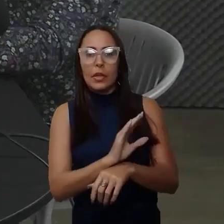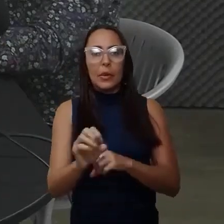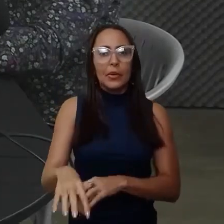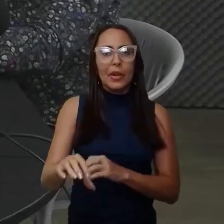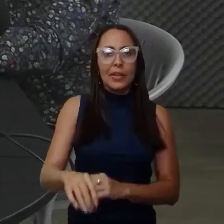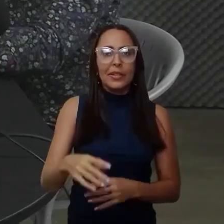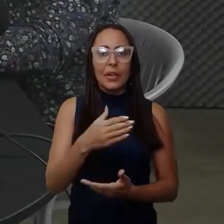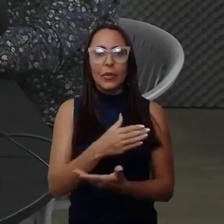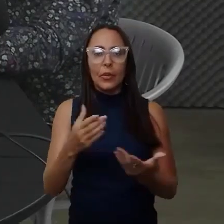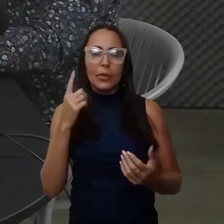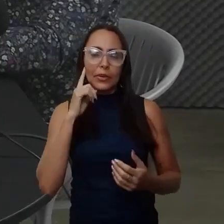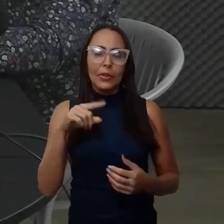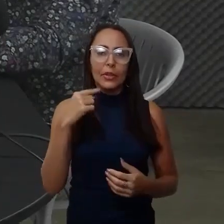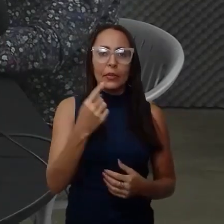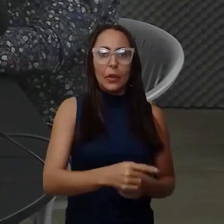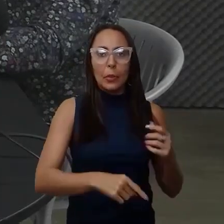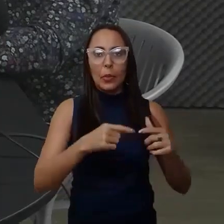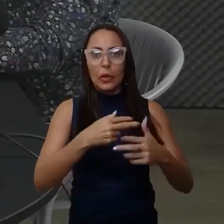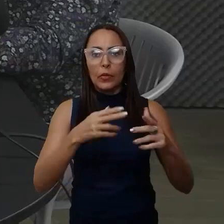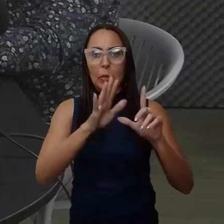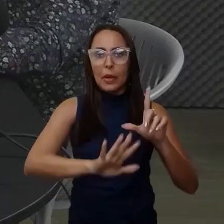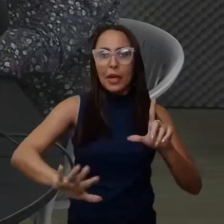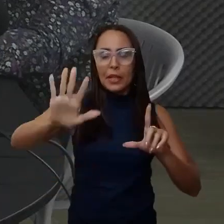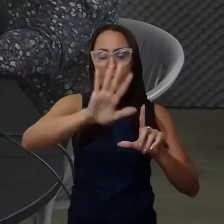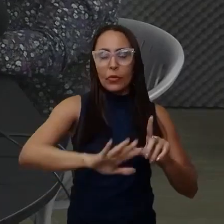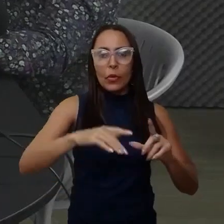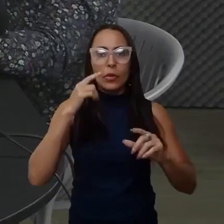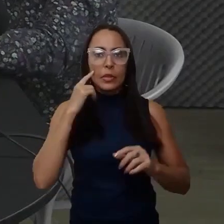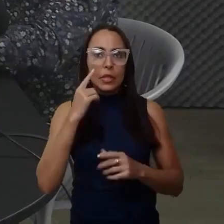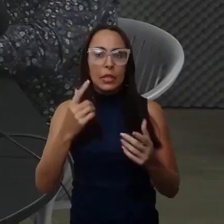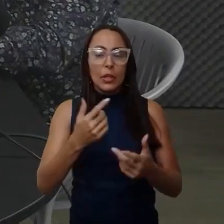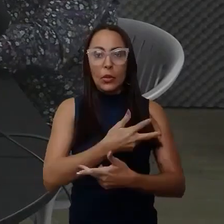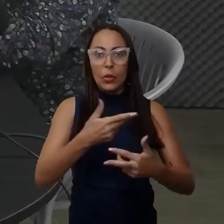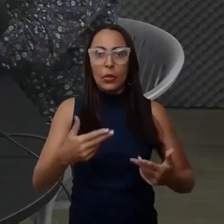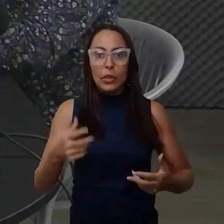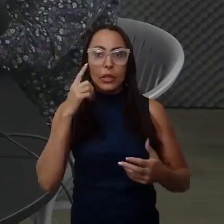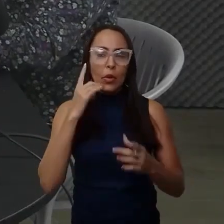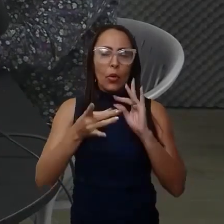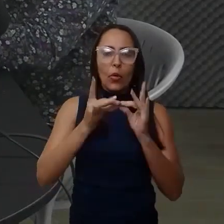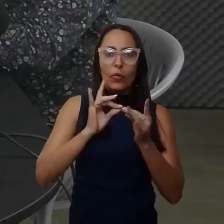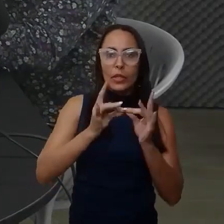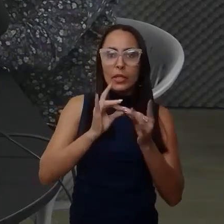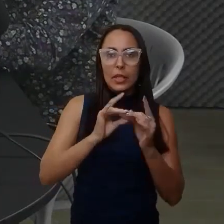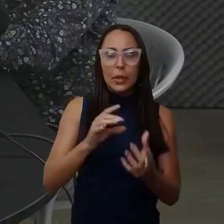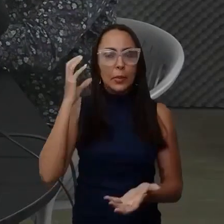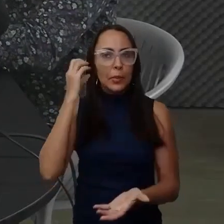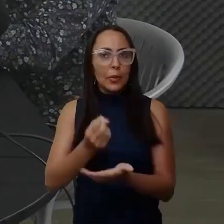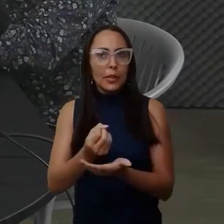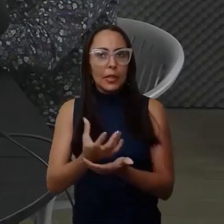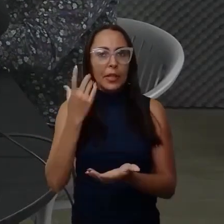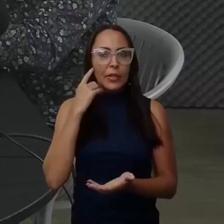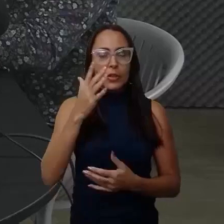Rádio Jornal e está à frente da produtora Plataforma Cine Coisas, onde realiza oficinas, documentários, podcasts e curadoria,